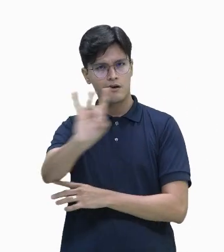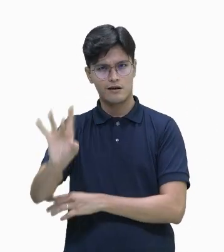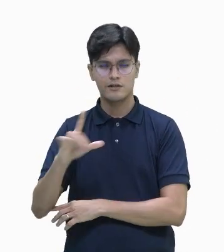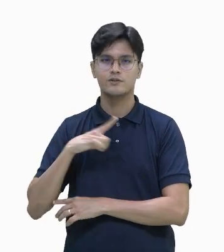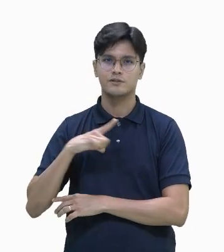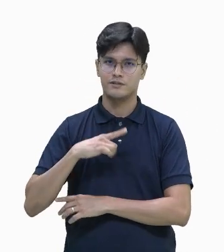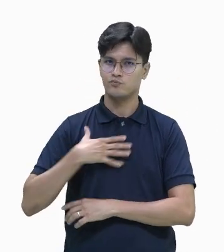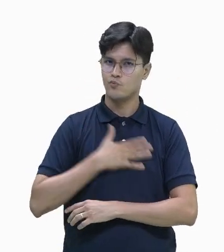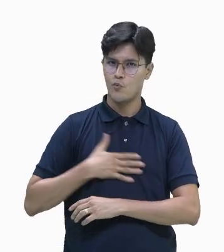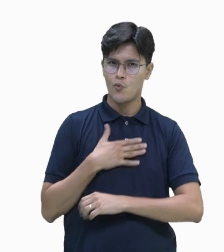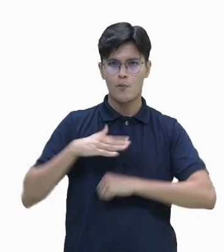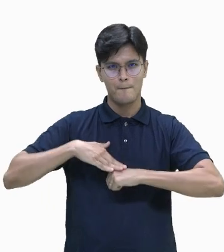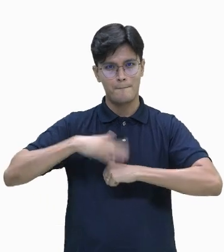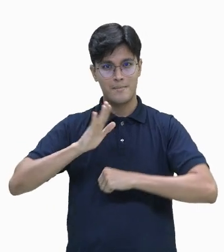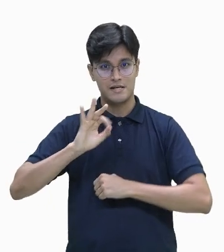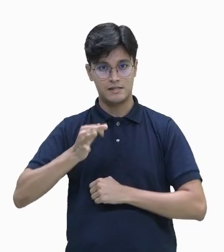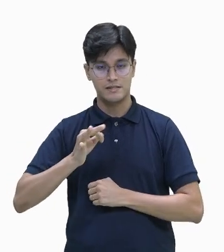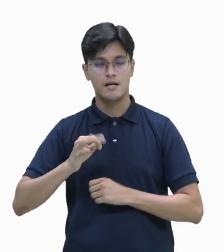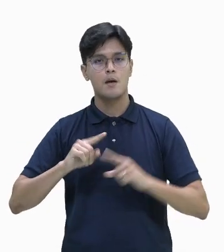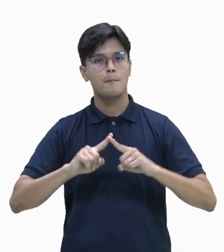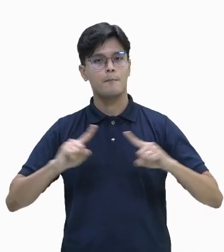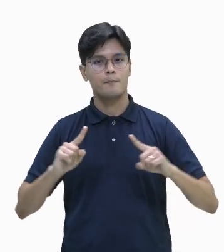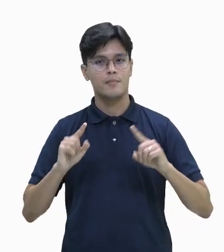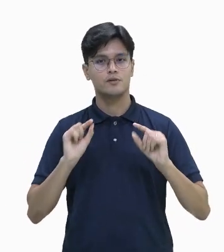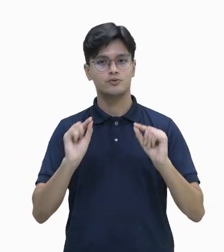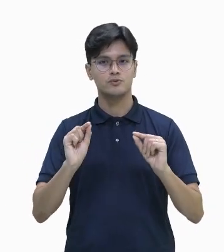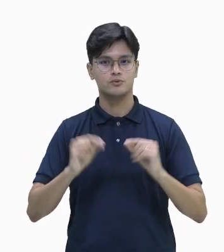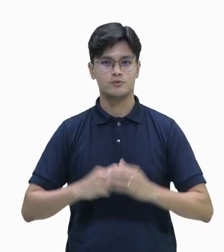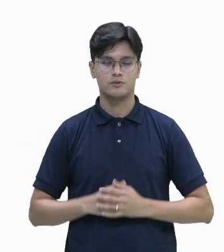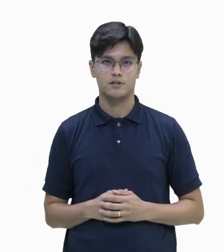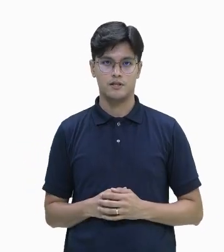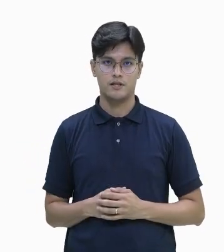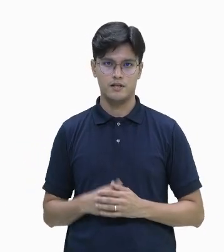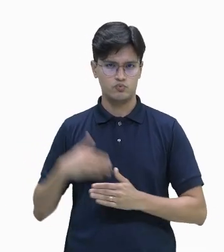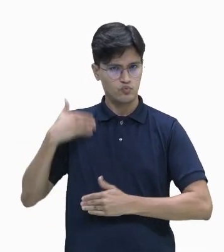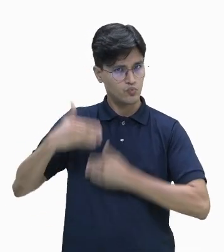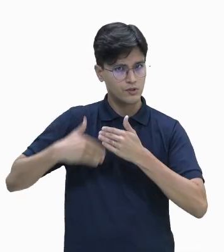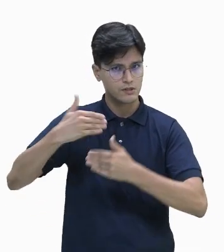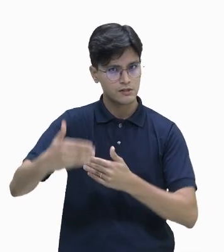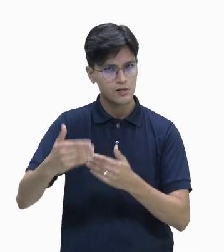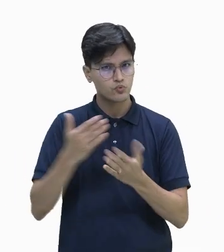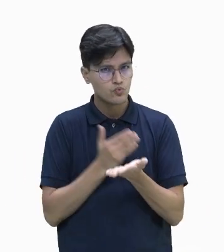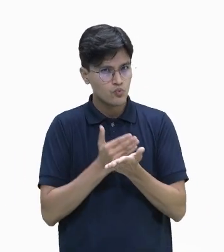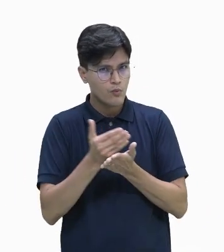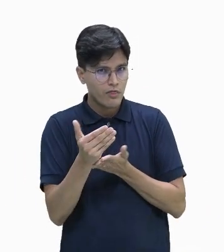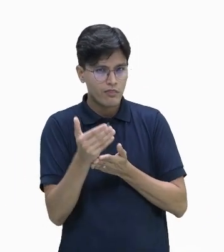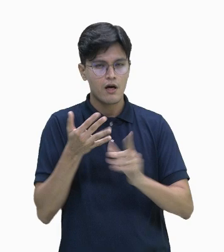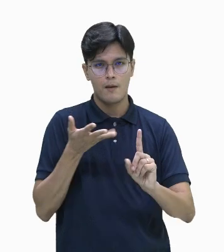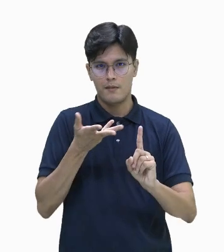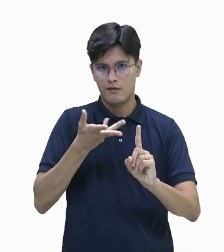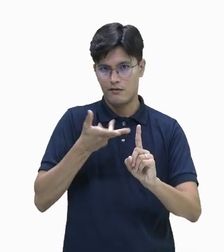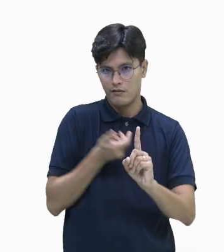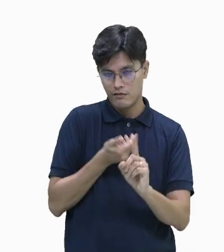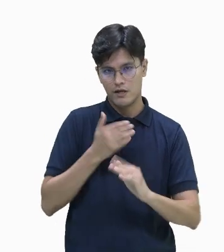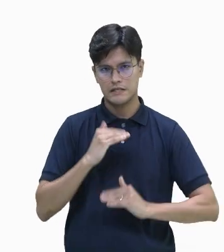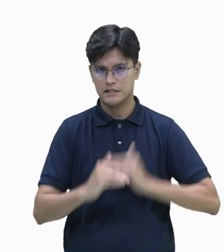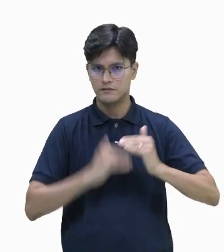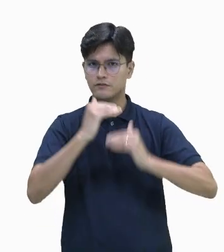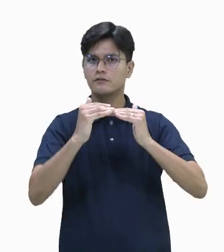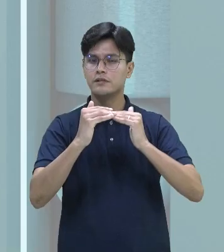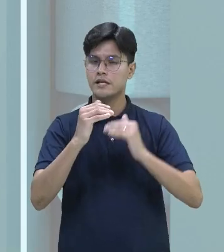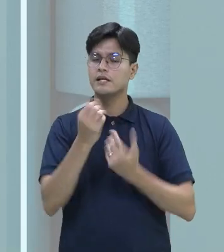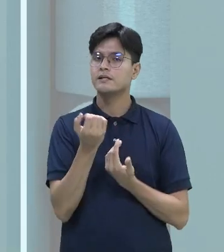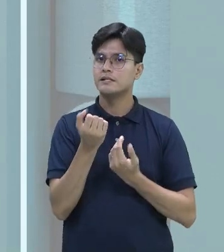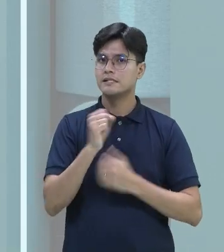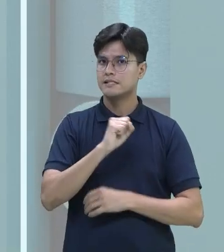Mas quando estamos aqui nesse processo de desenvolver habilidades, quanto mais você se informar